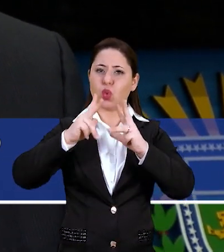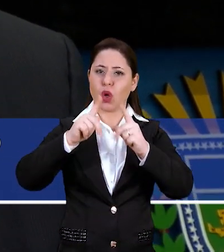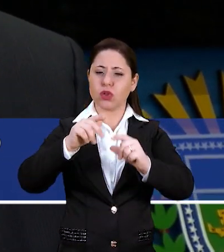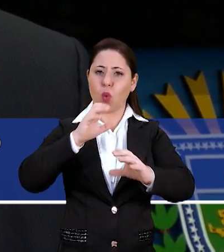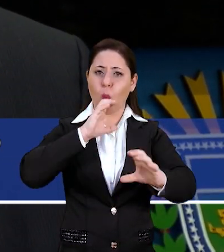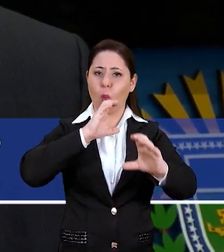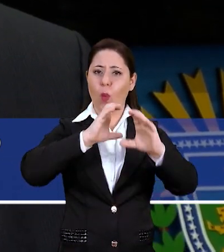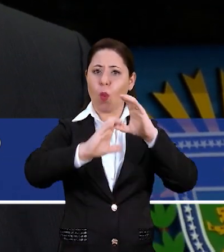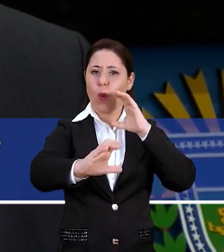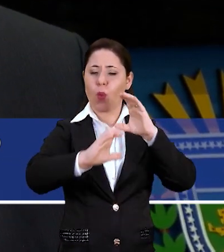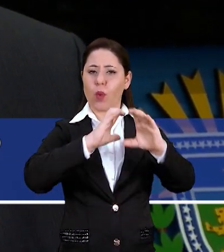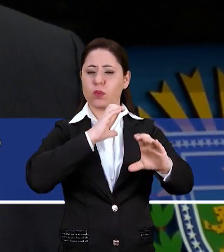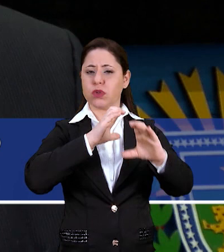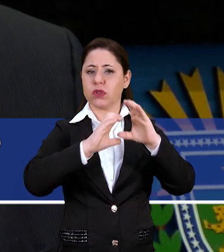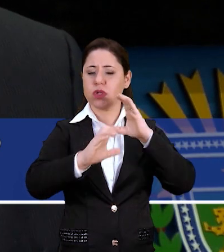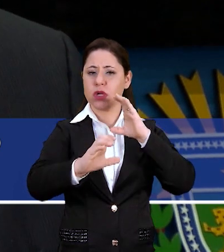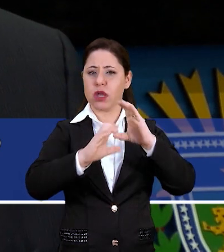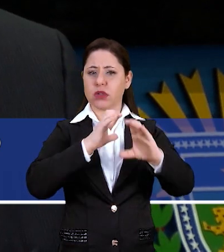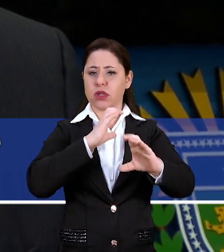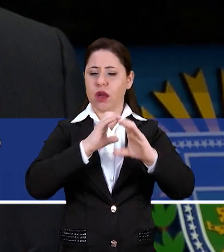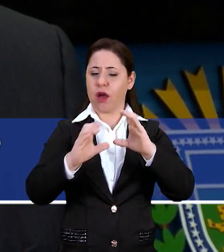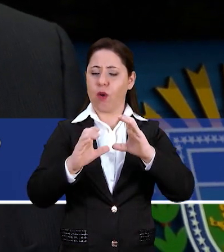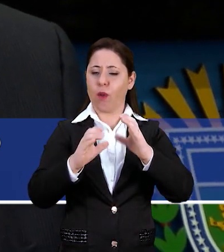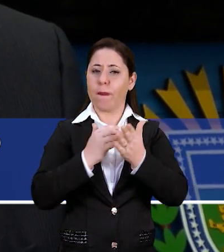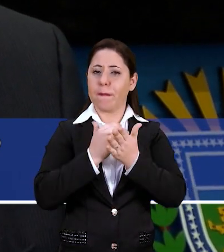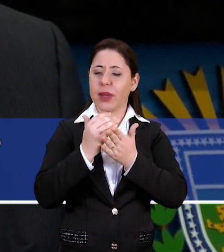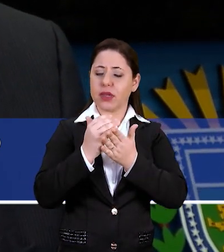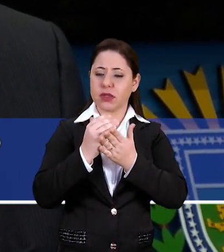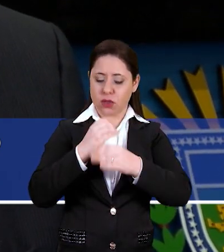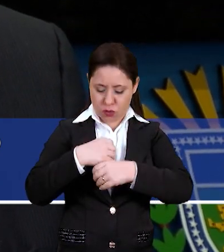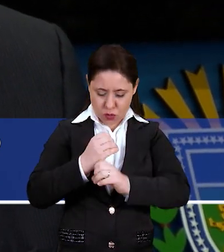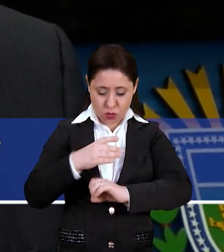de comunicação passam pela engenharia,